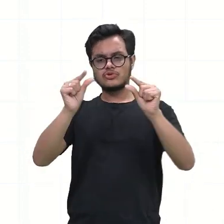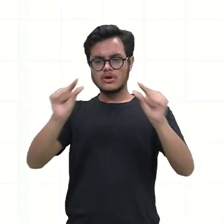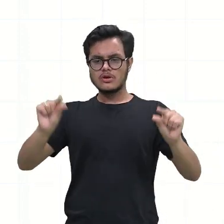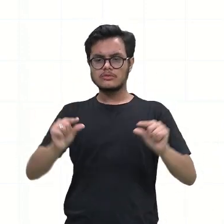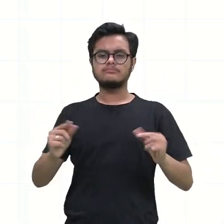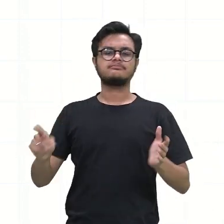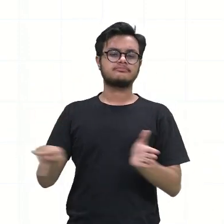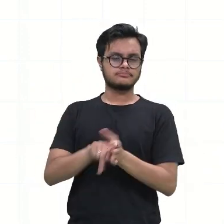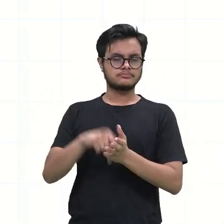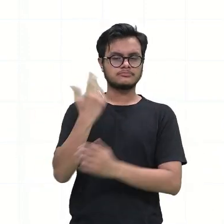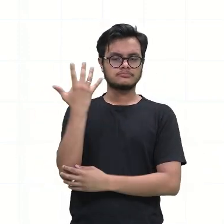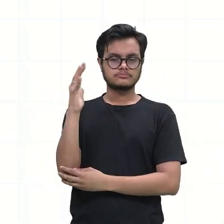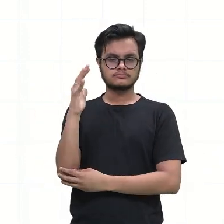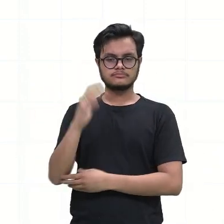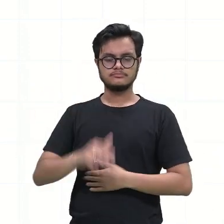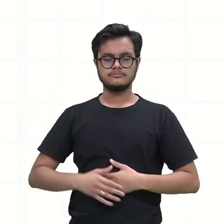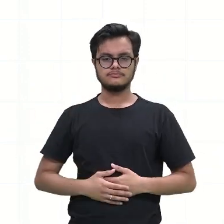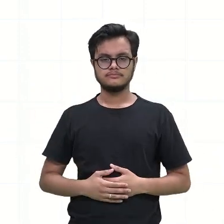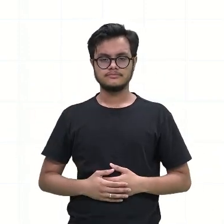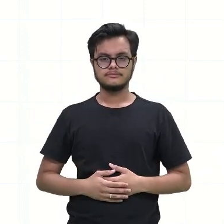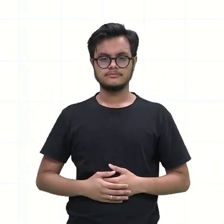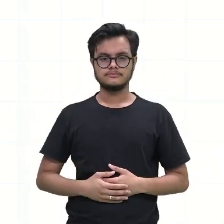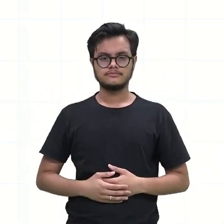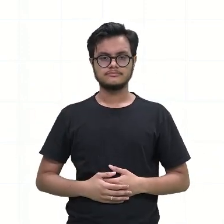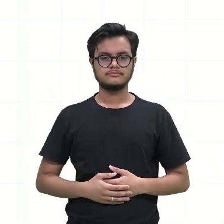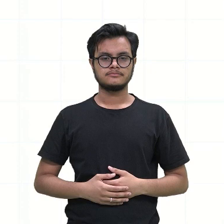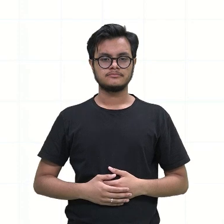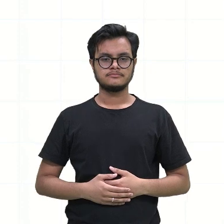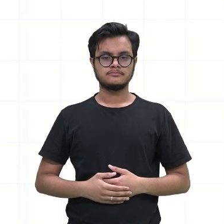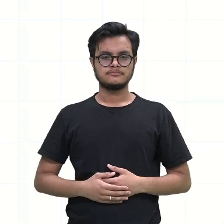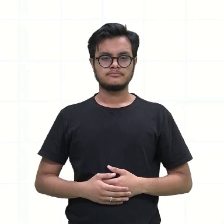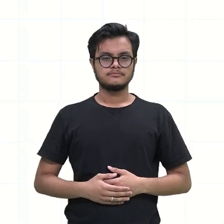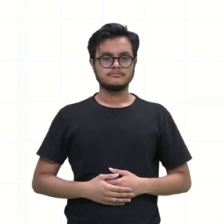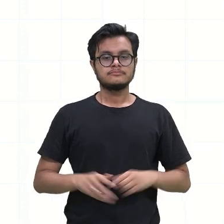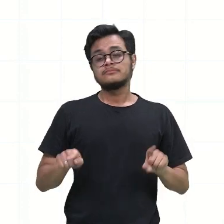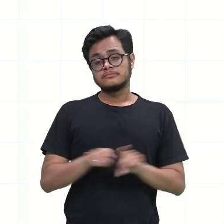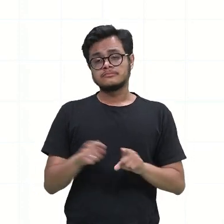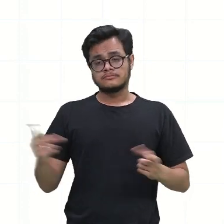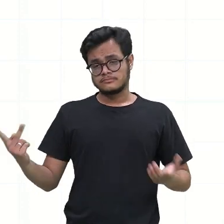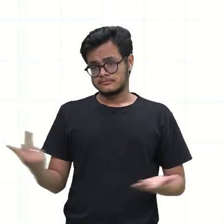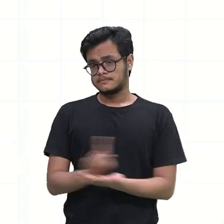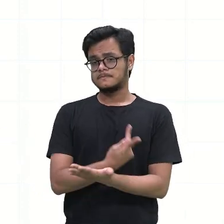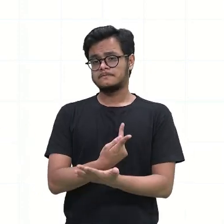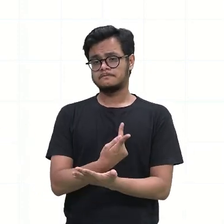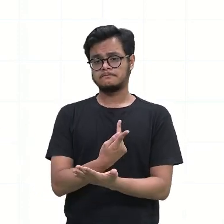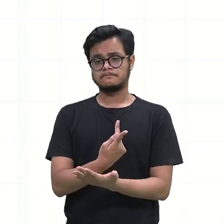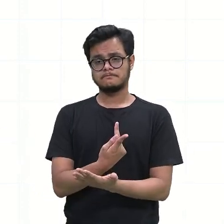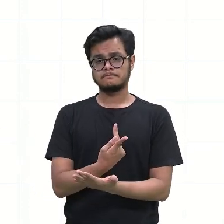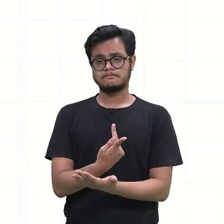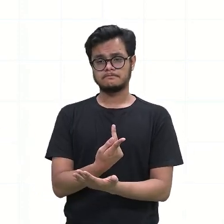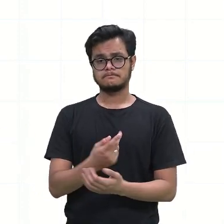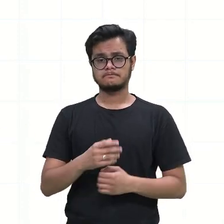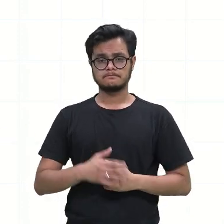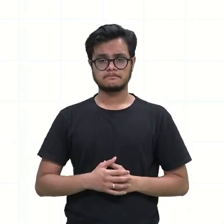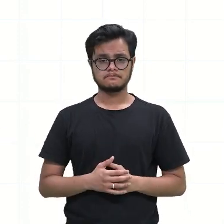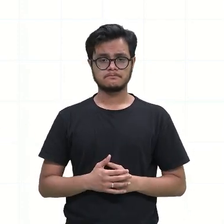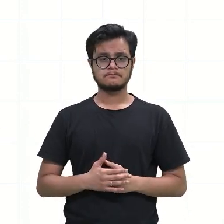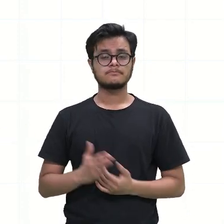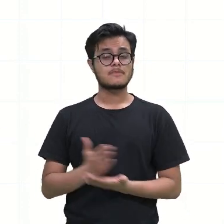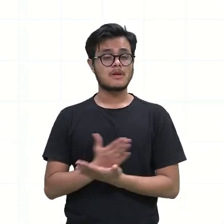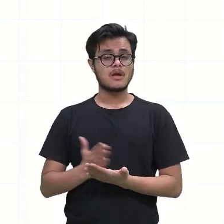são fenômenos da natureza, ok? E a ocorrência também, né? Acontecer, suceder, desejo